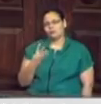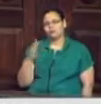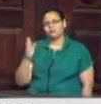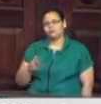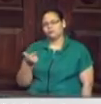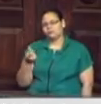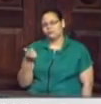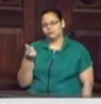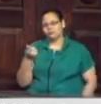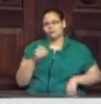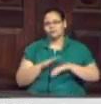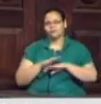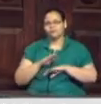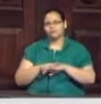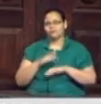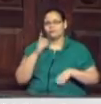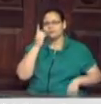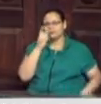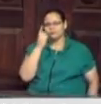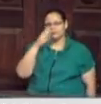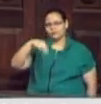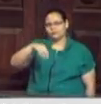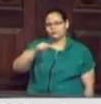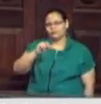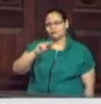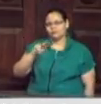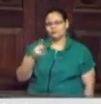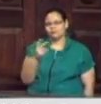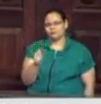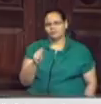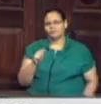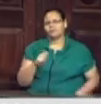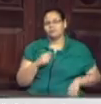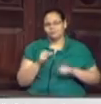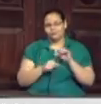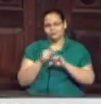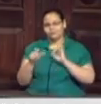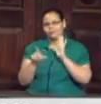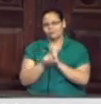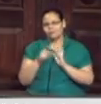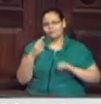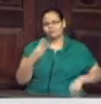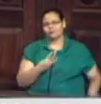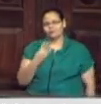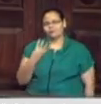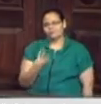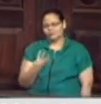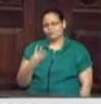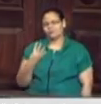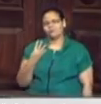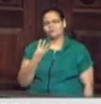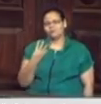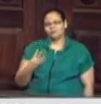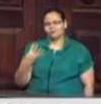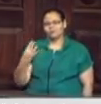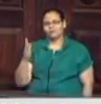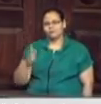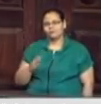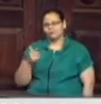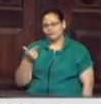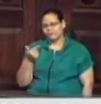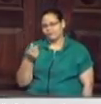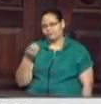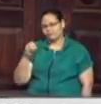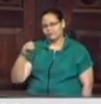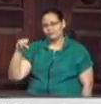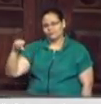1364/2016, de autoria da deputada Marta Rocha, que altera a lei número 3.244, de 6 de setembro de 99, para